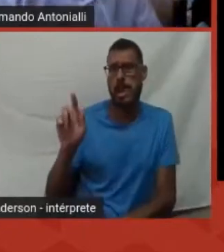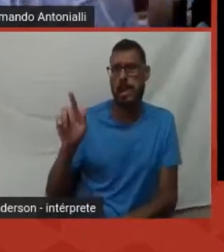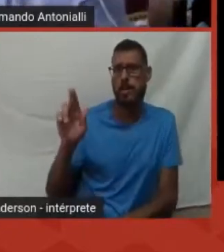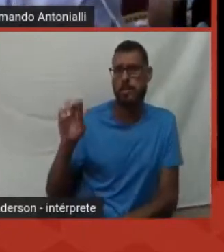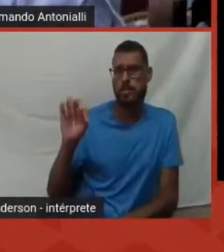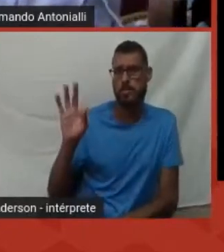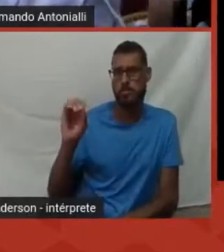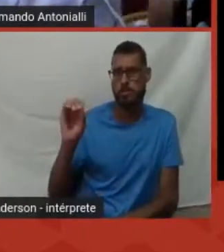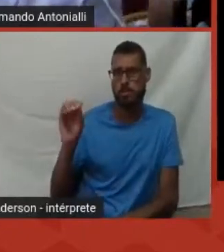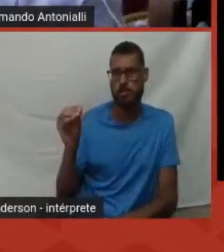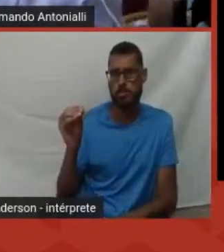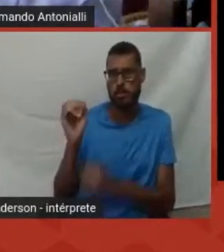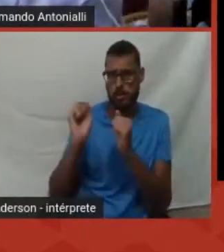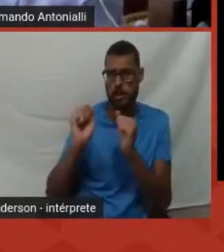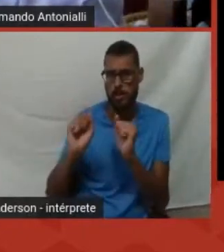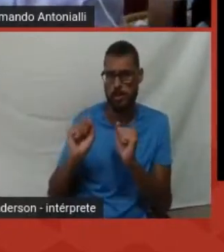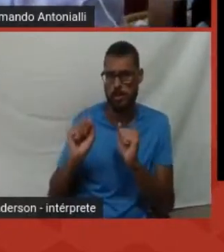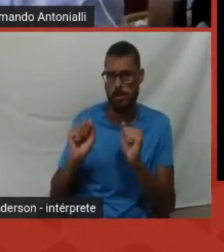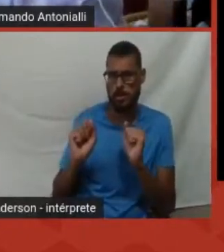e-mail